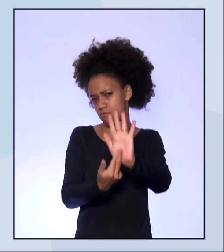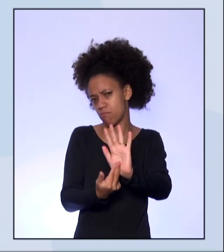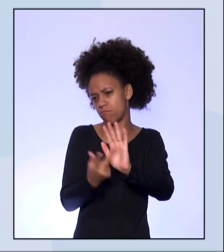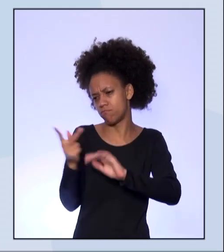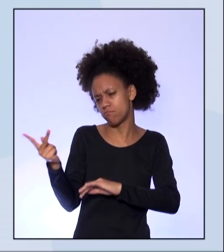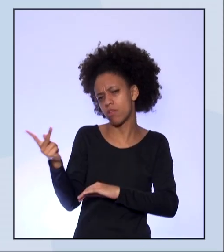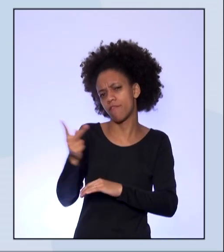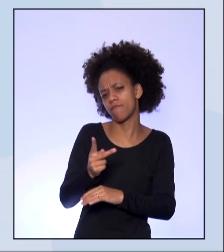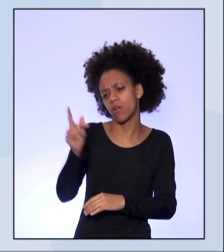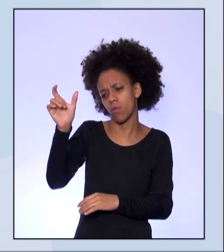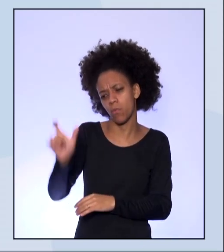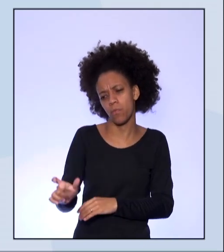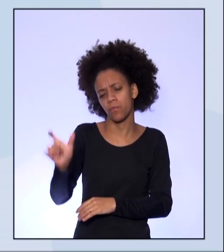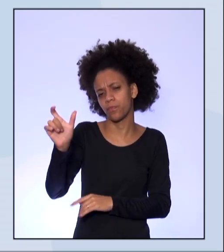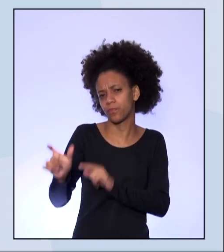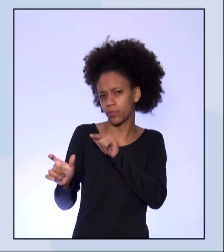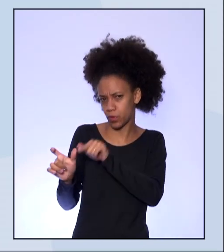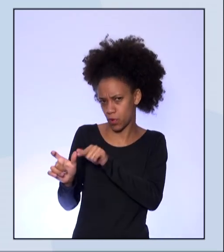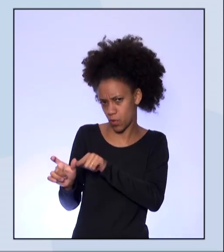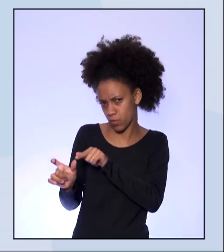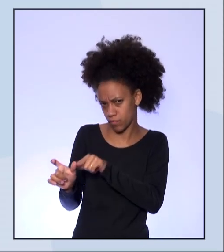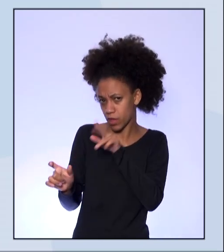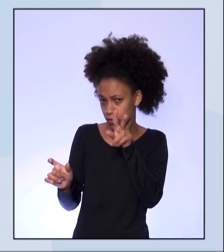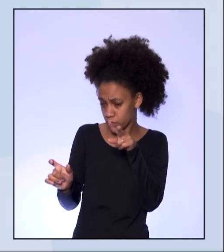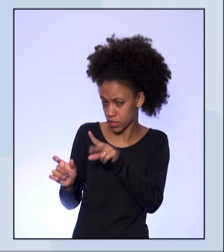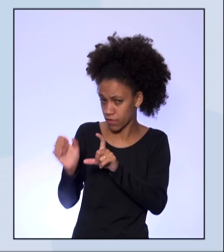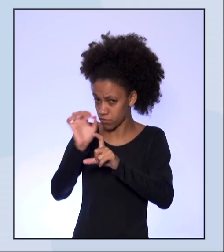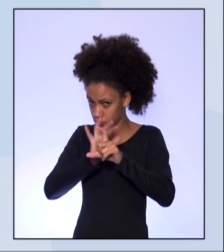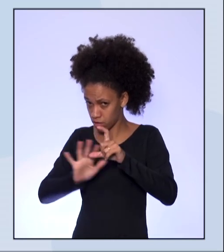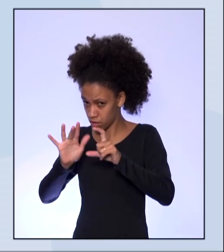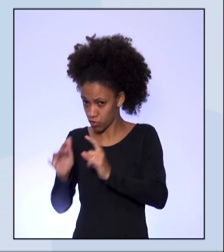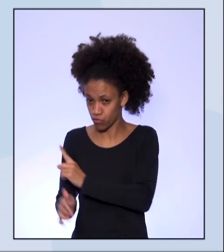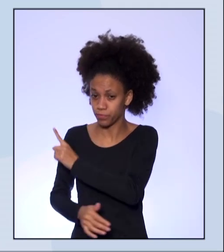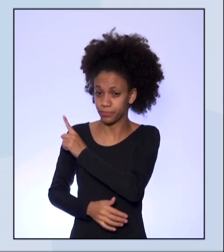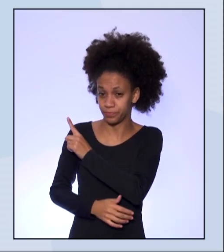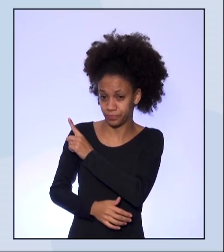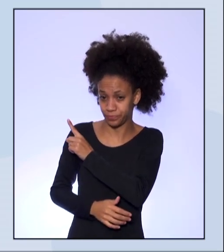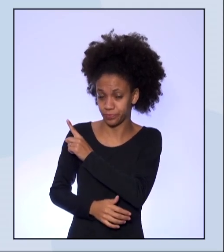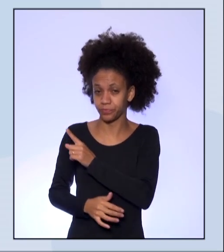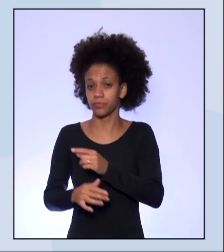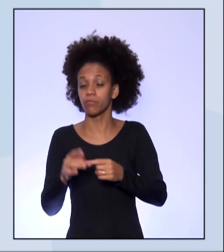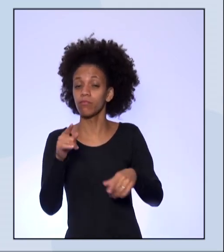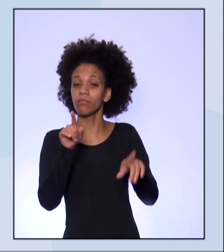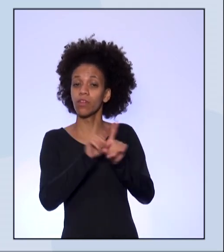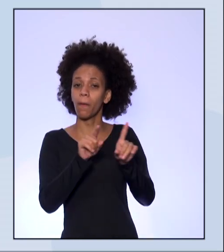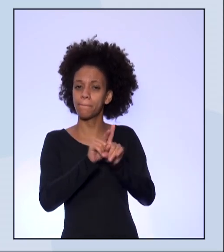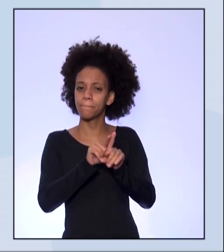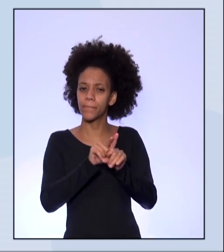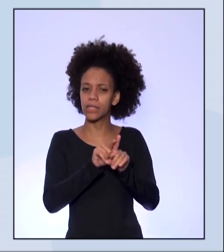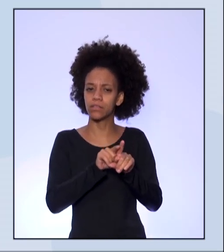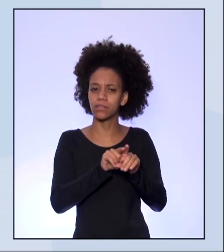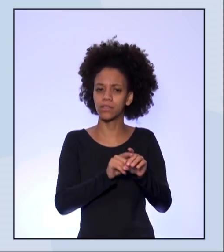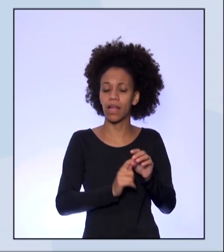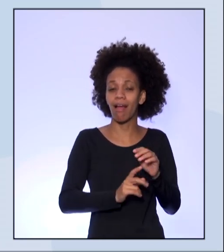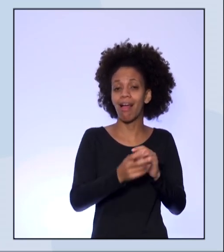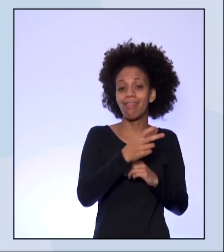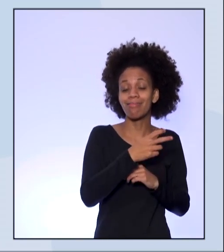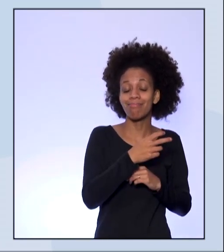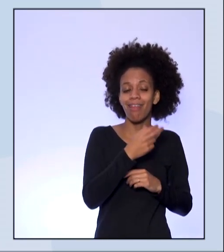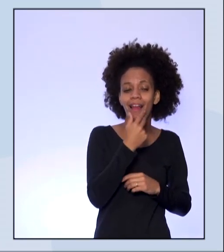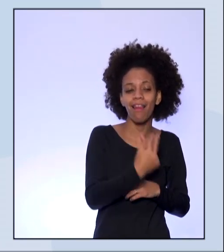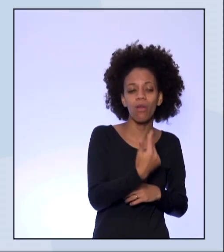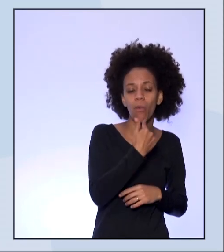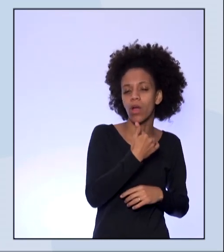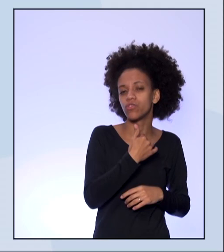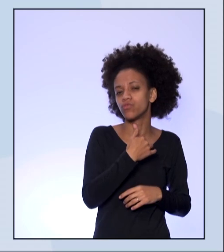personagem, como é o caso dessa charge que vocês viram, estão vendo ainda, e elementos da linguagem não verbal, as imagens e as